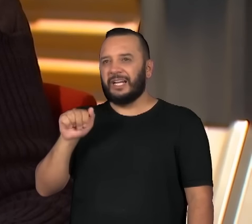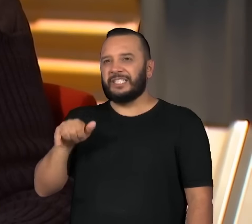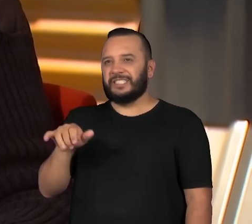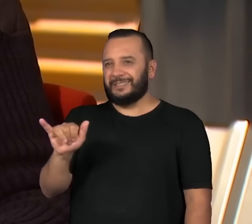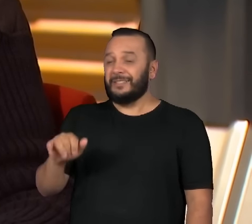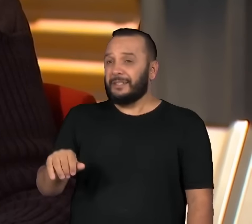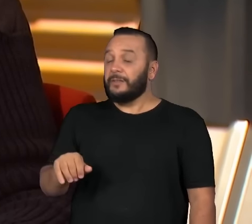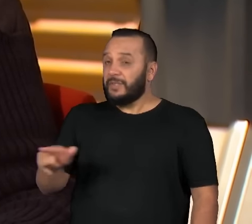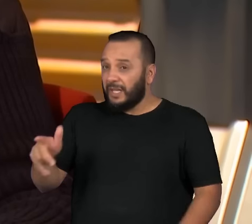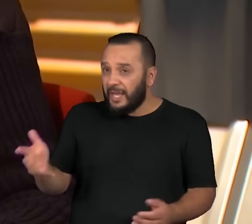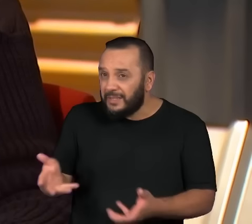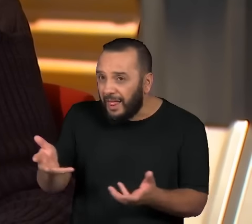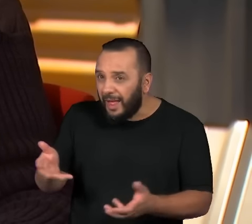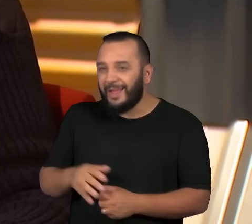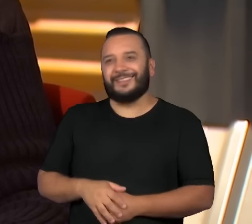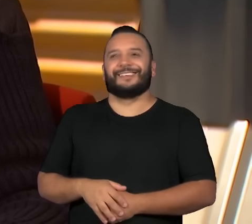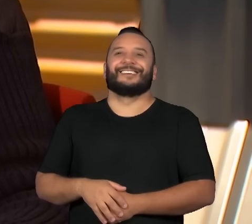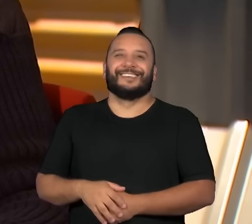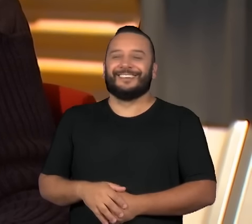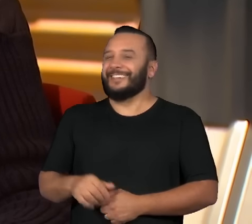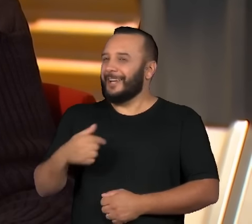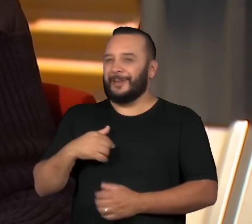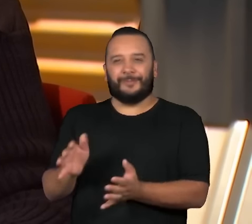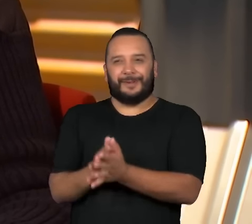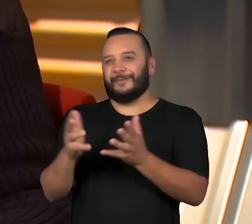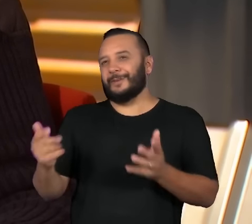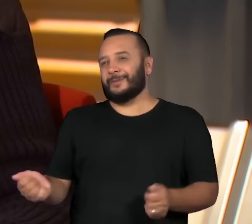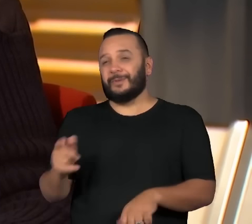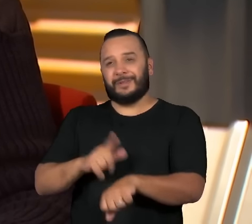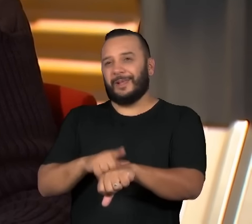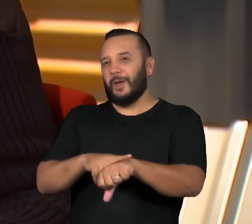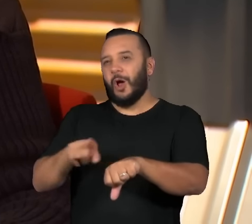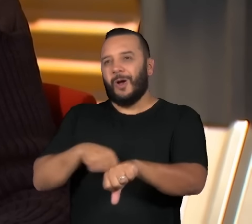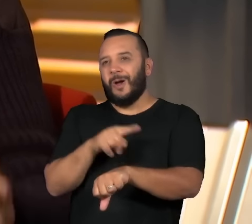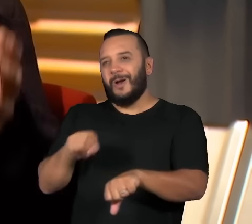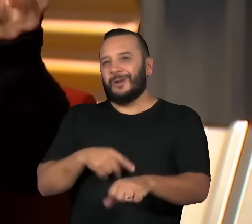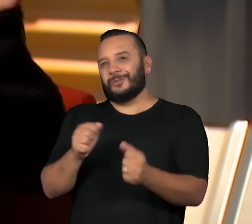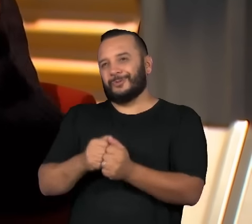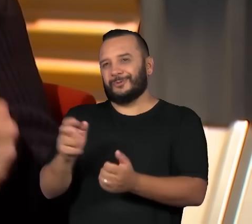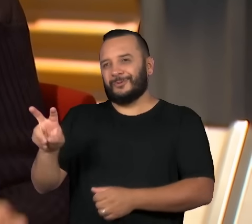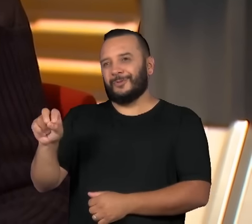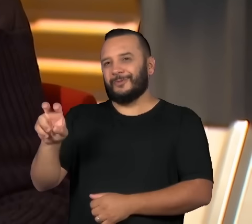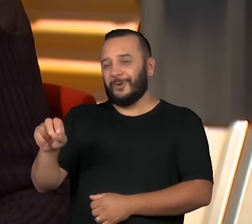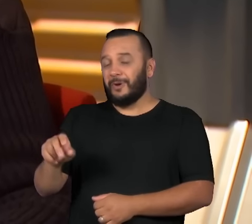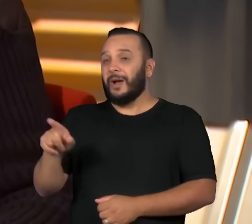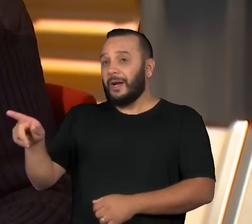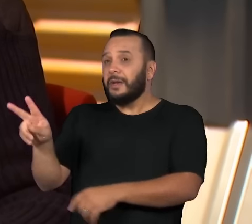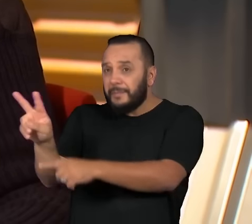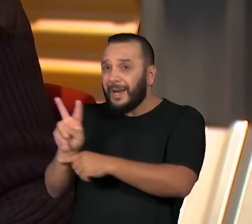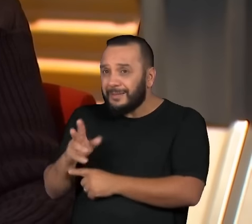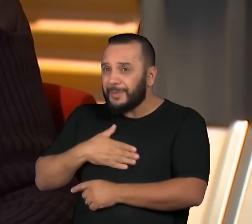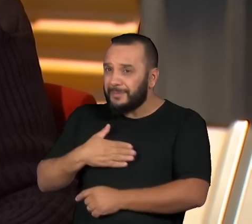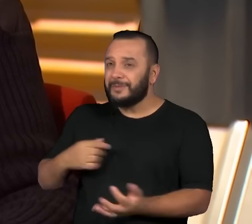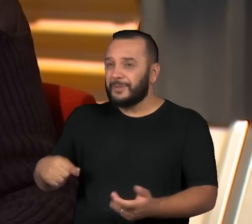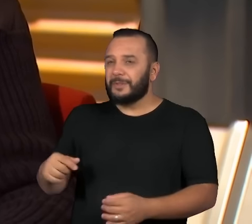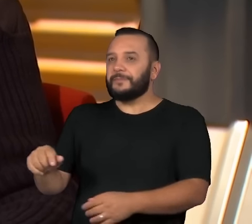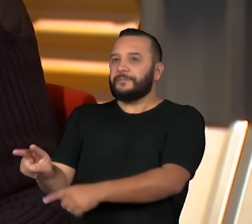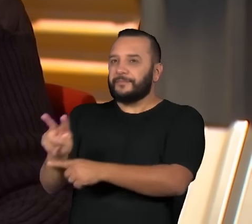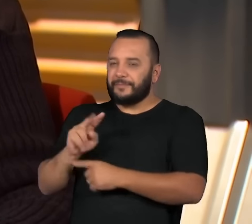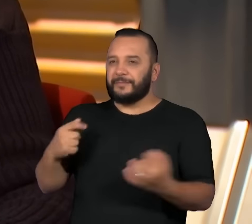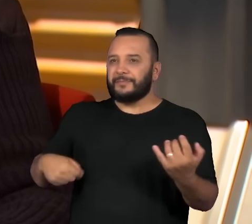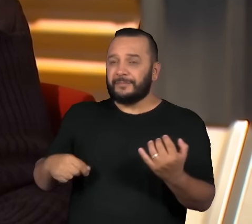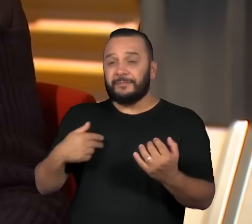Era maravilhoso. Aí a gente passava muito tempo lá, né? Então, quando eu comecei, eu peguei o violão emprestado dela e comecei as minhas aulas